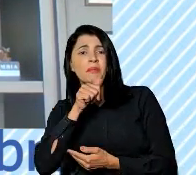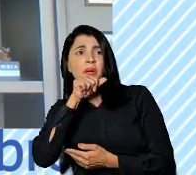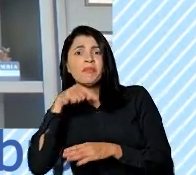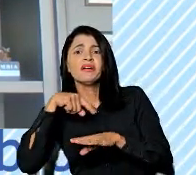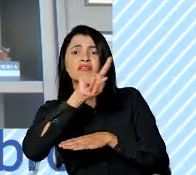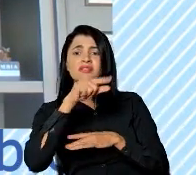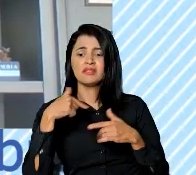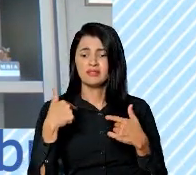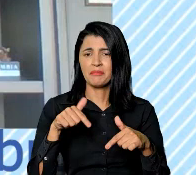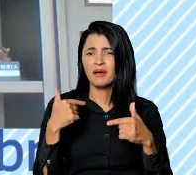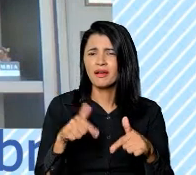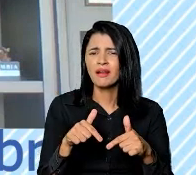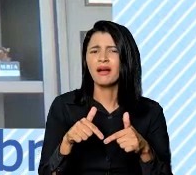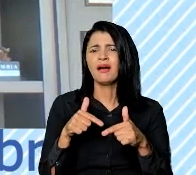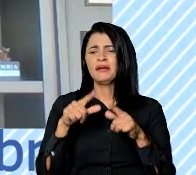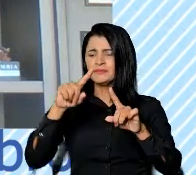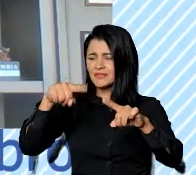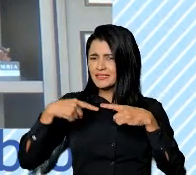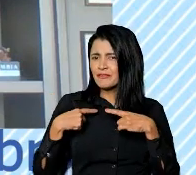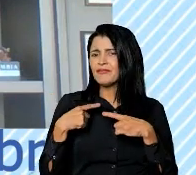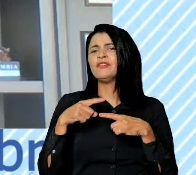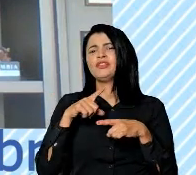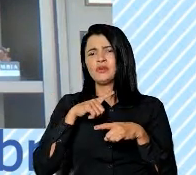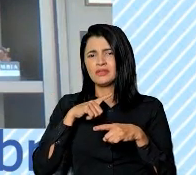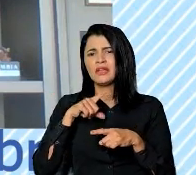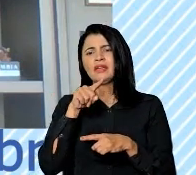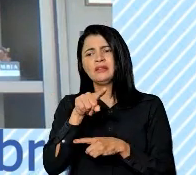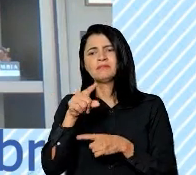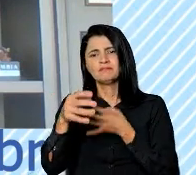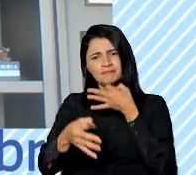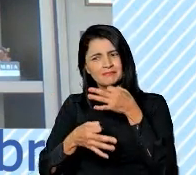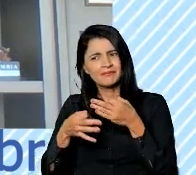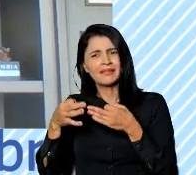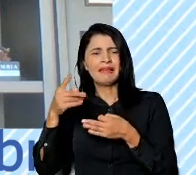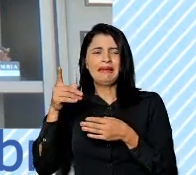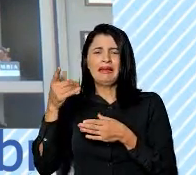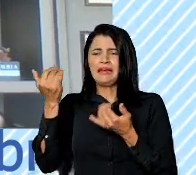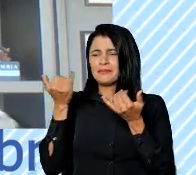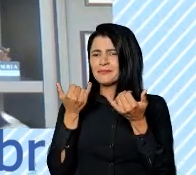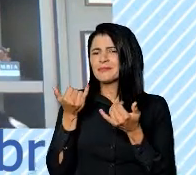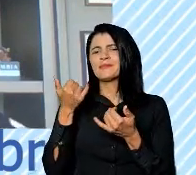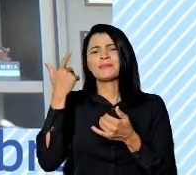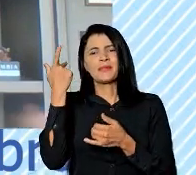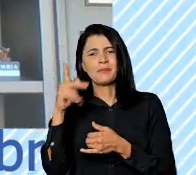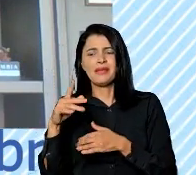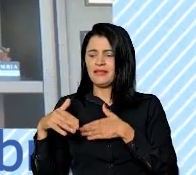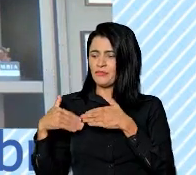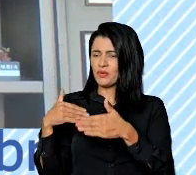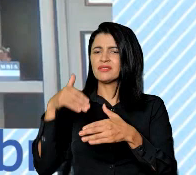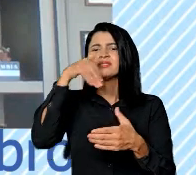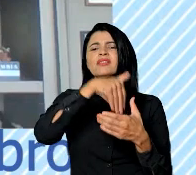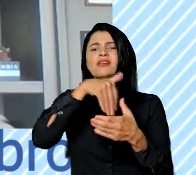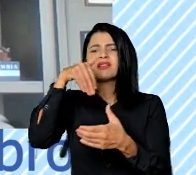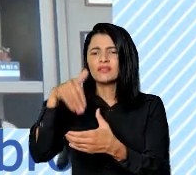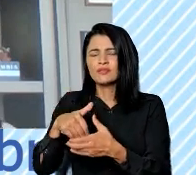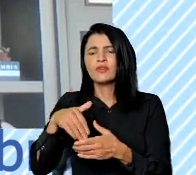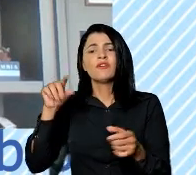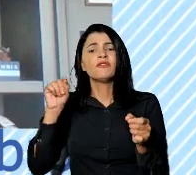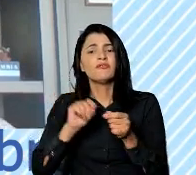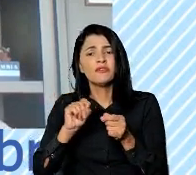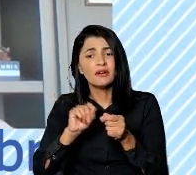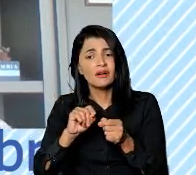Os desafios estruturais, que são, inclusive, fomentados, alimentados pelo processo político, fazem com que a